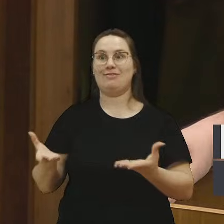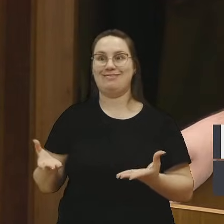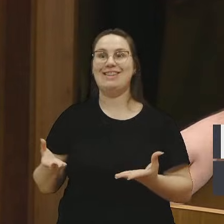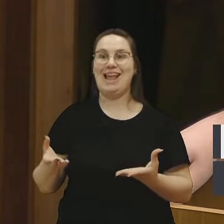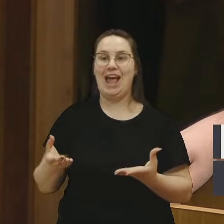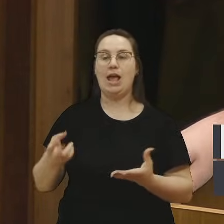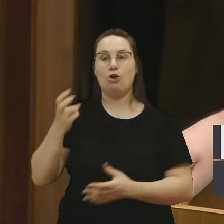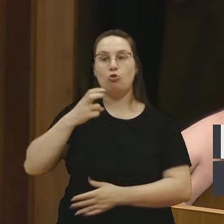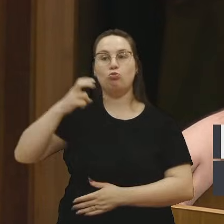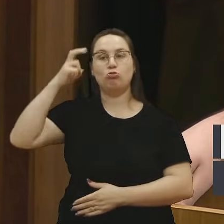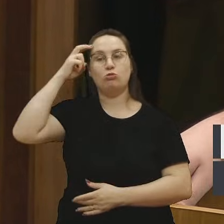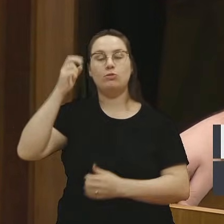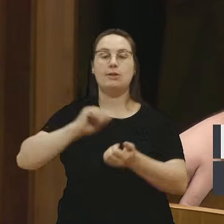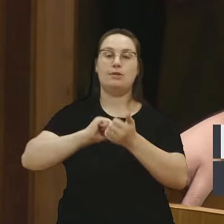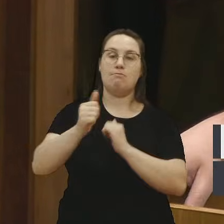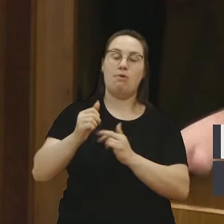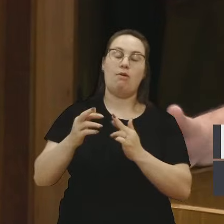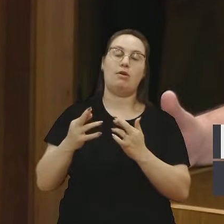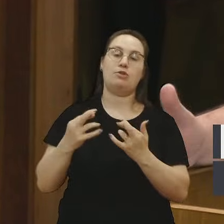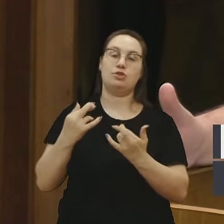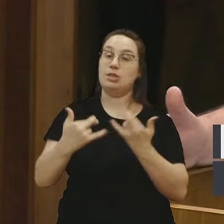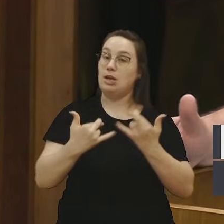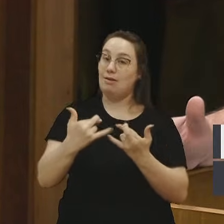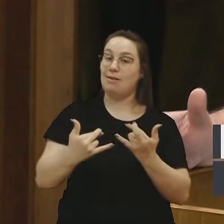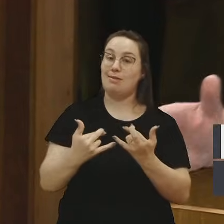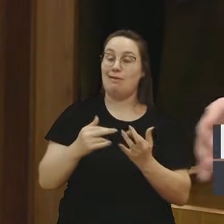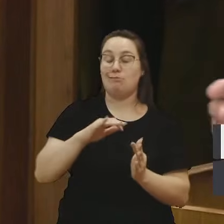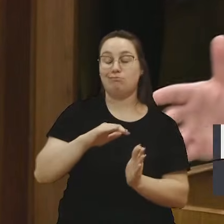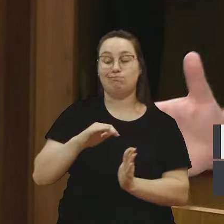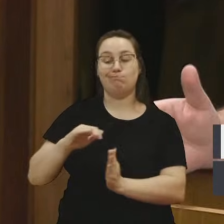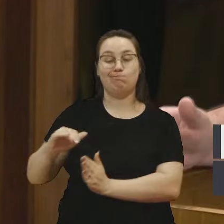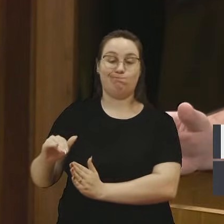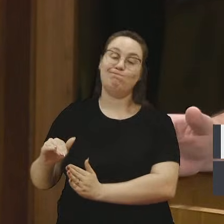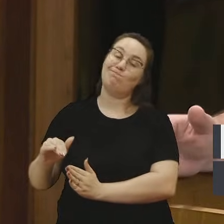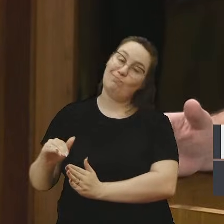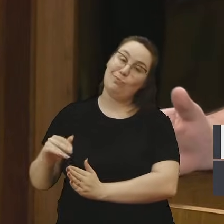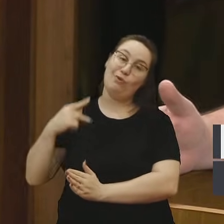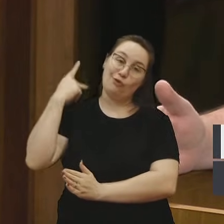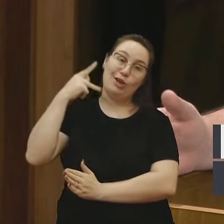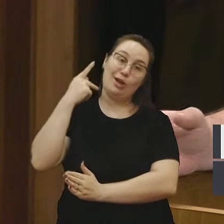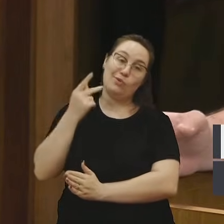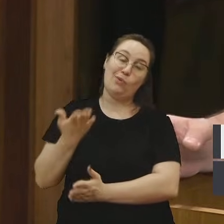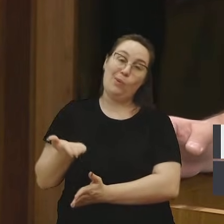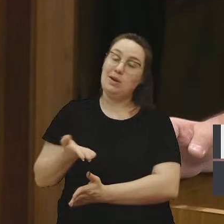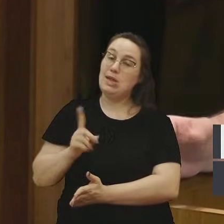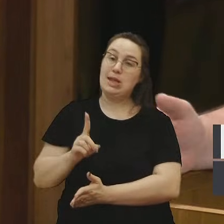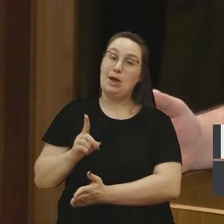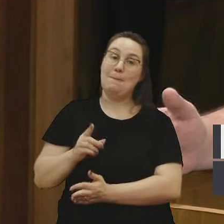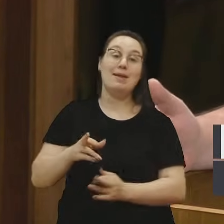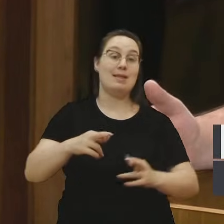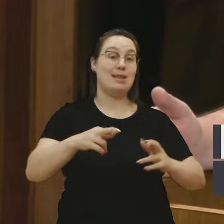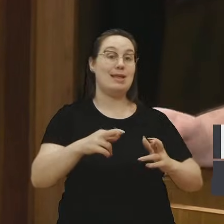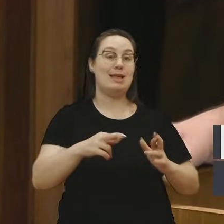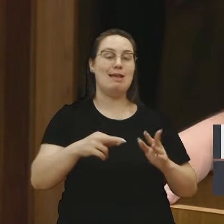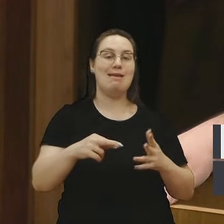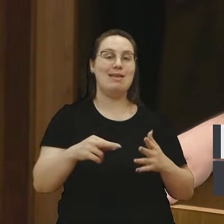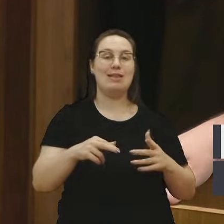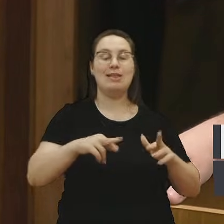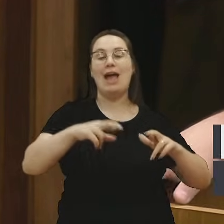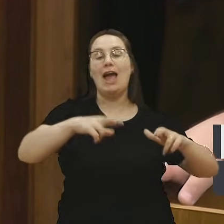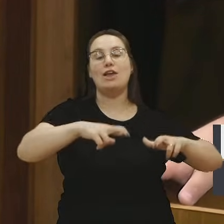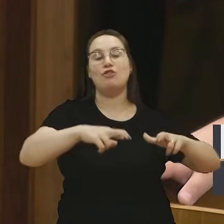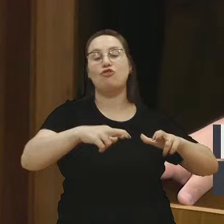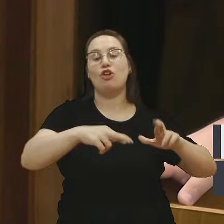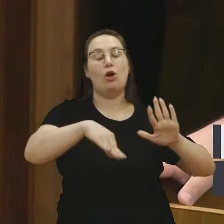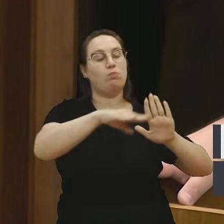lazer ficaram desprestigiados. Não pelos vereadores, mas por uma questão até regimental, né? Por uma estruturação de regimento